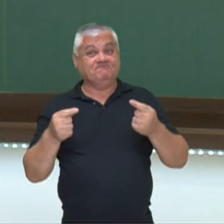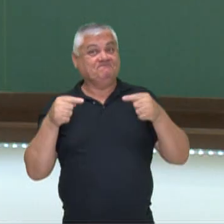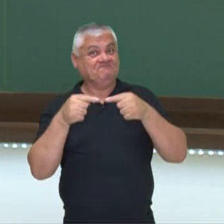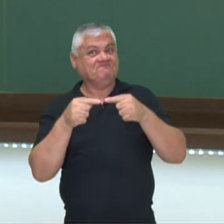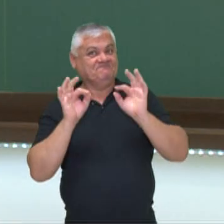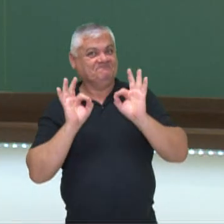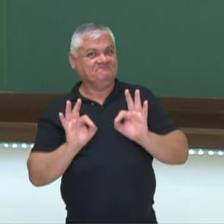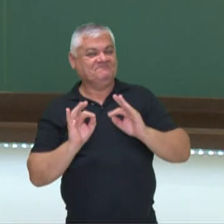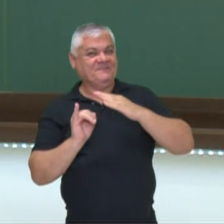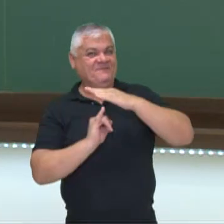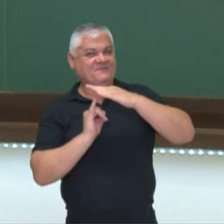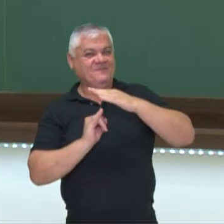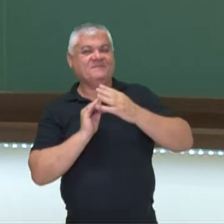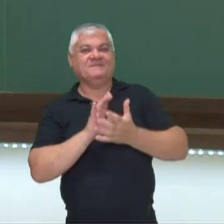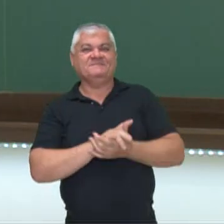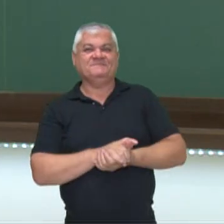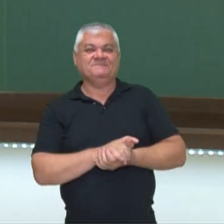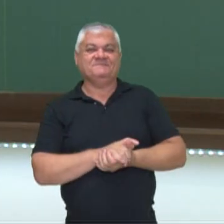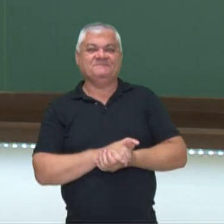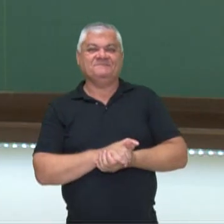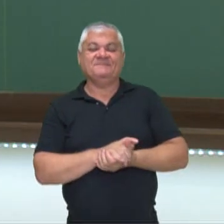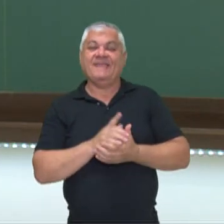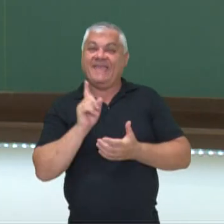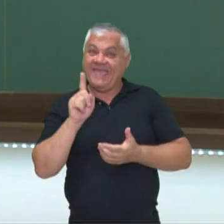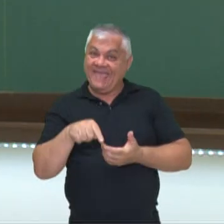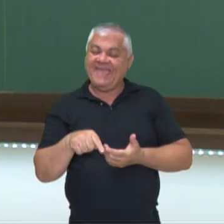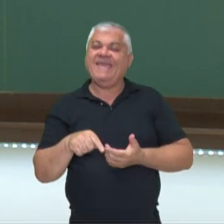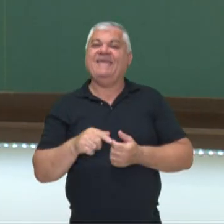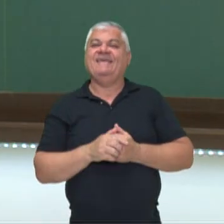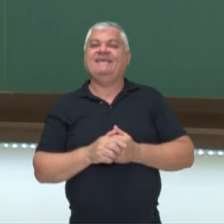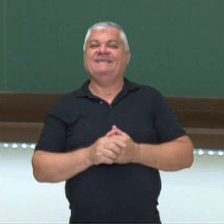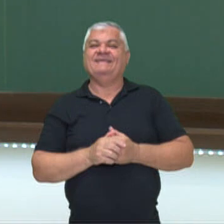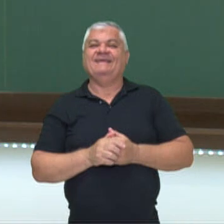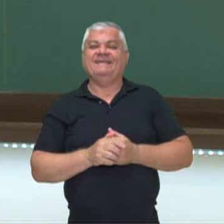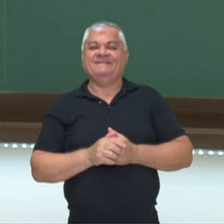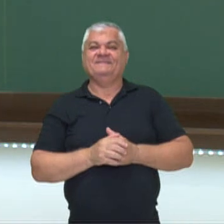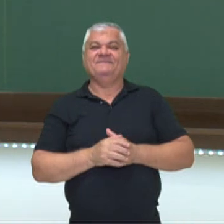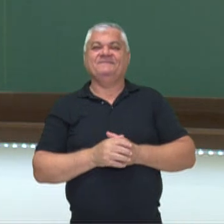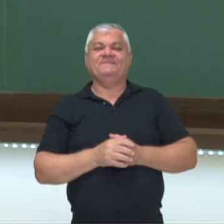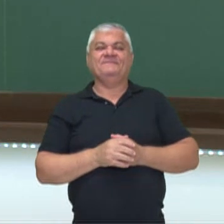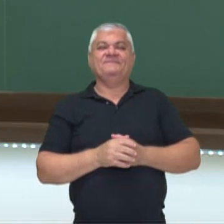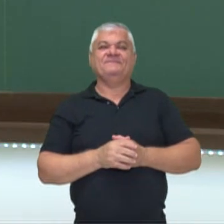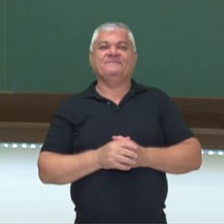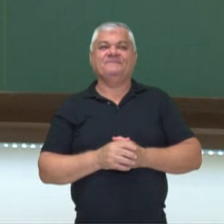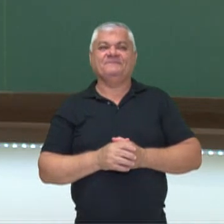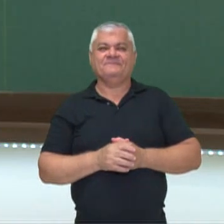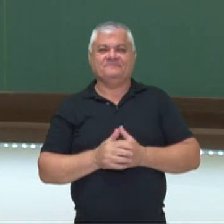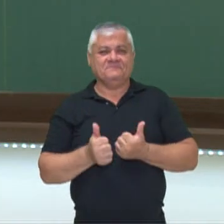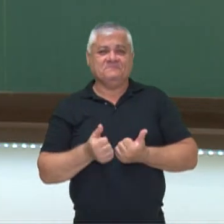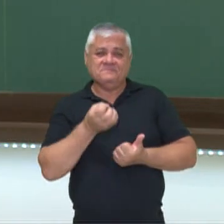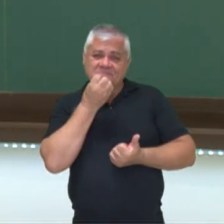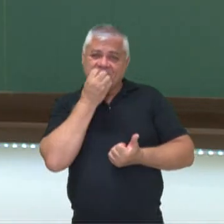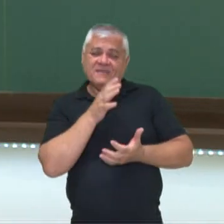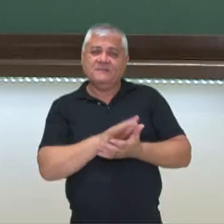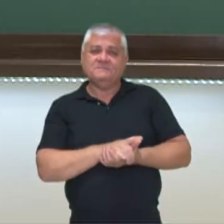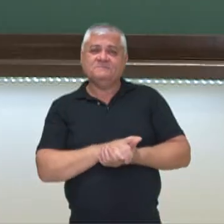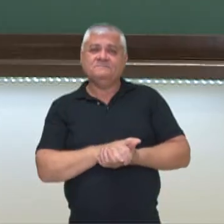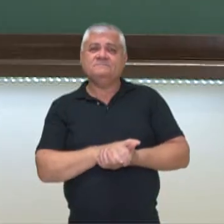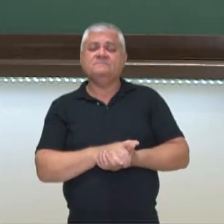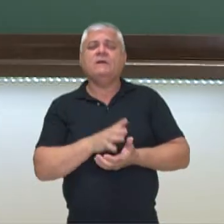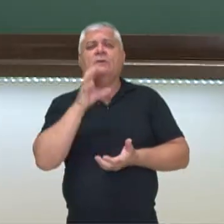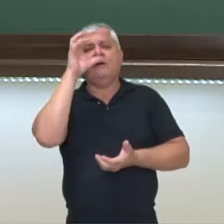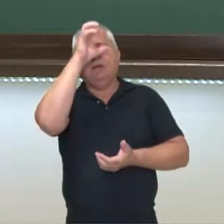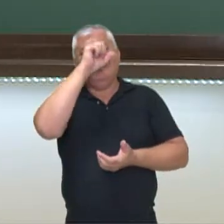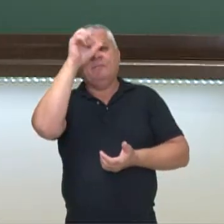referindo aos teus filhos. Então, é I para a alternativa E. Tranquilo? Muy bien. Entonces, ¿qué